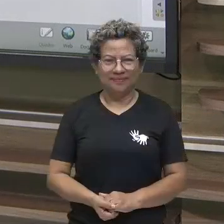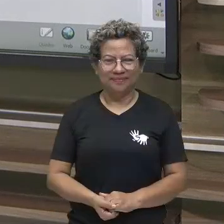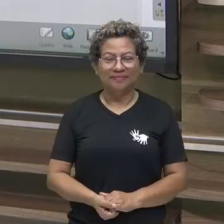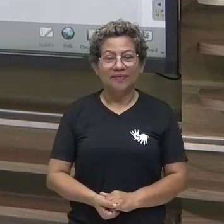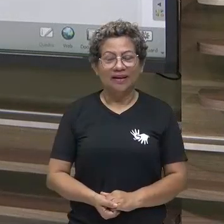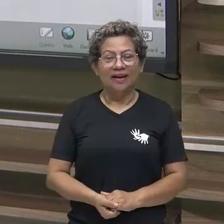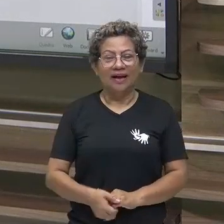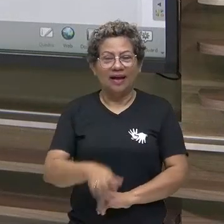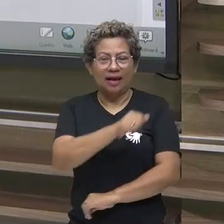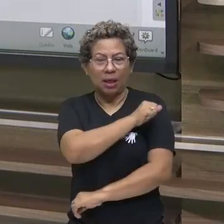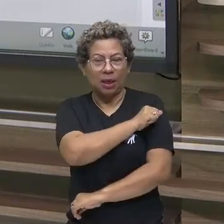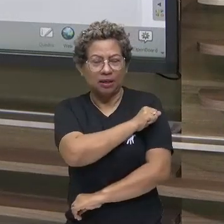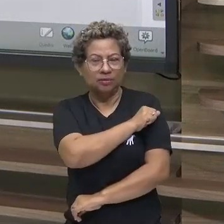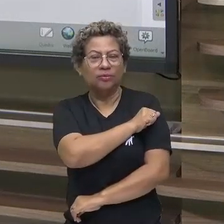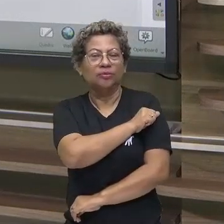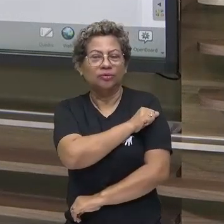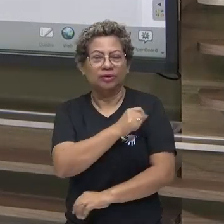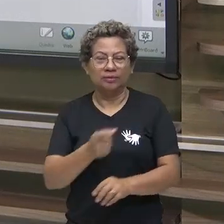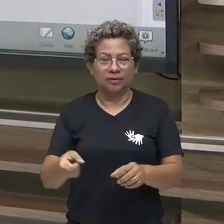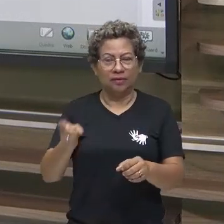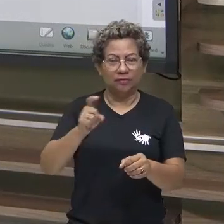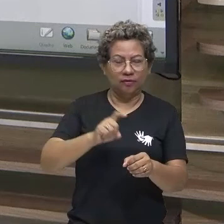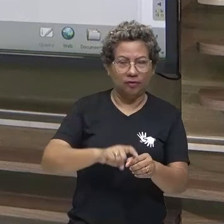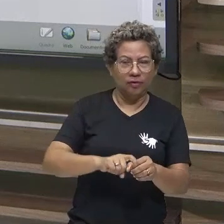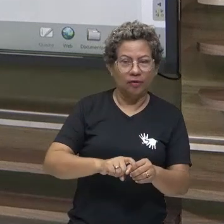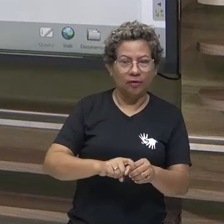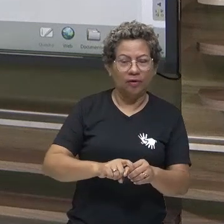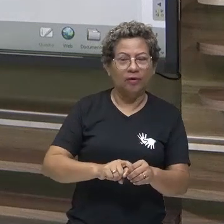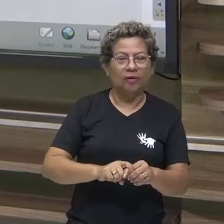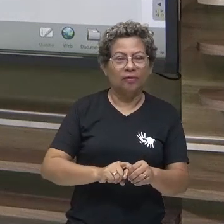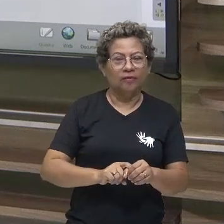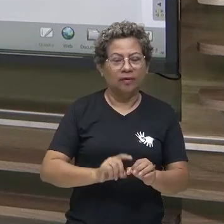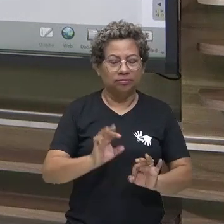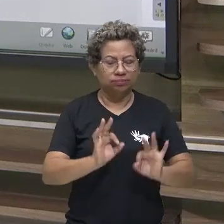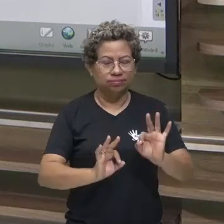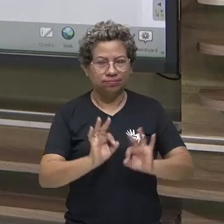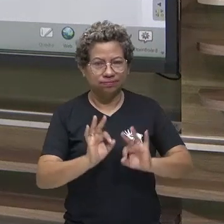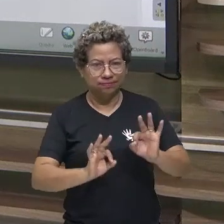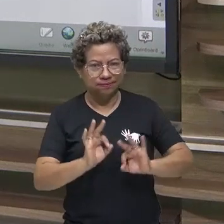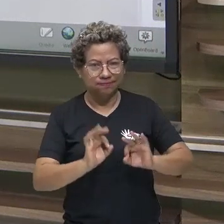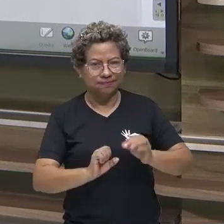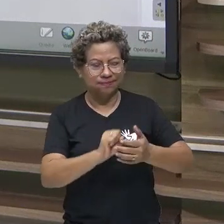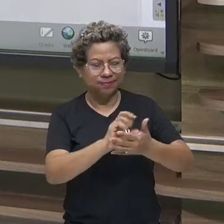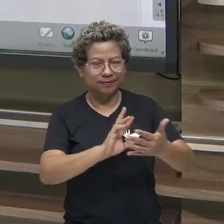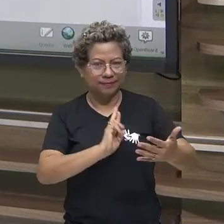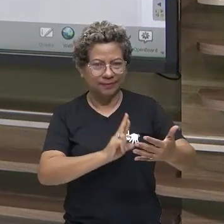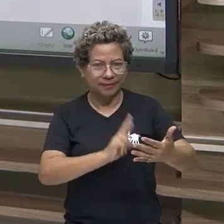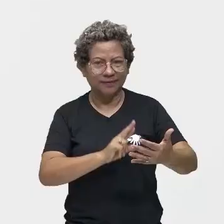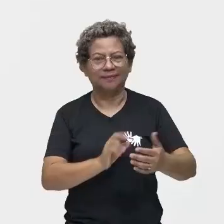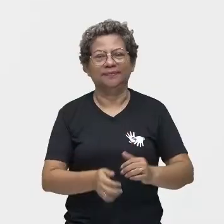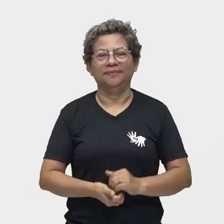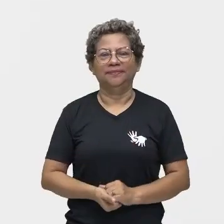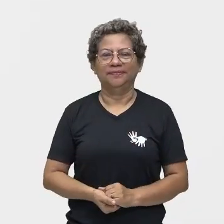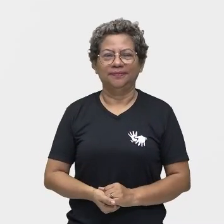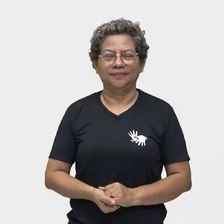Muito bem, queridos alunos, estamos de volta para a correção da nossa DLI. Então, me acompanhe aí, por